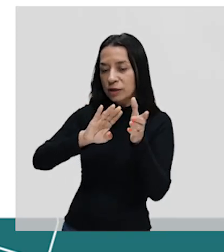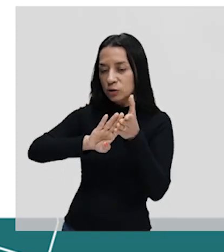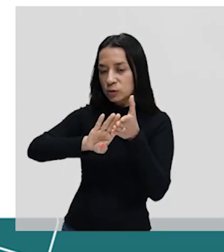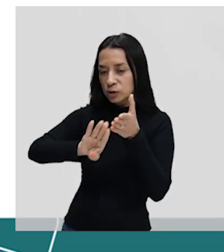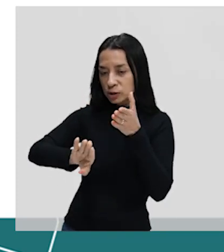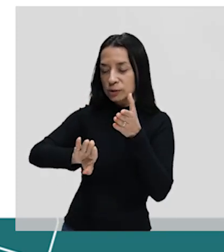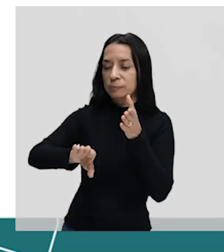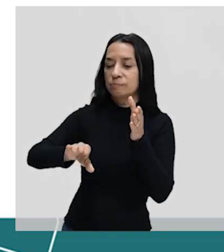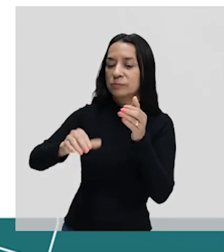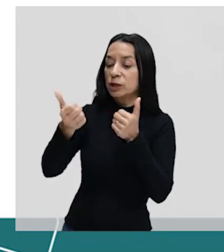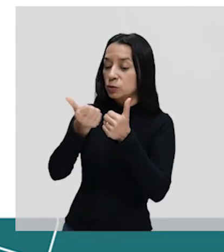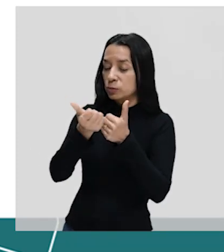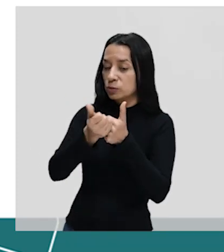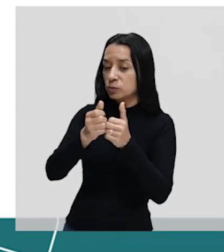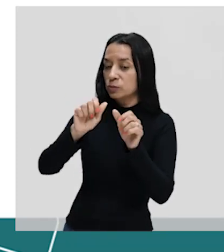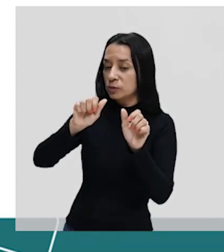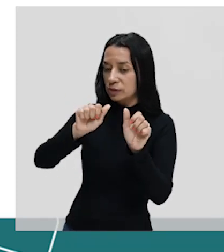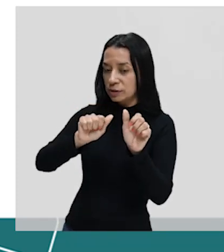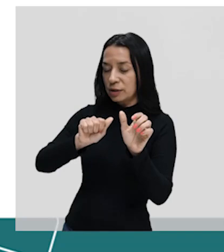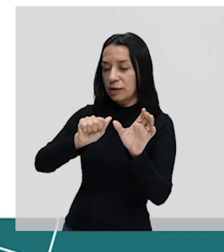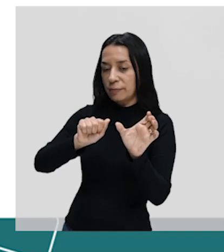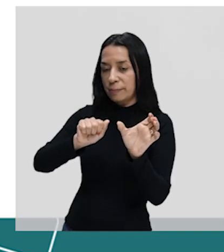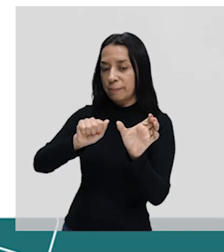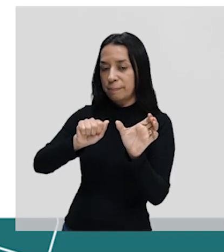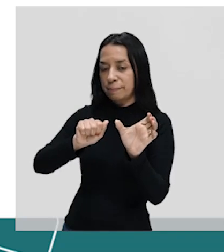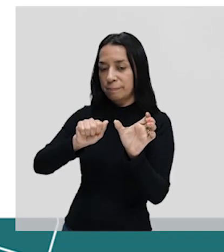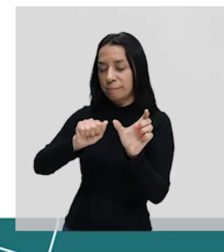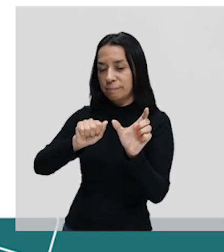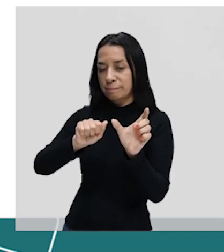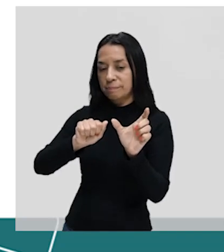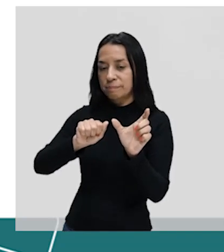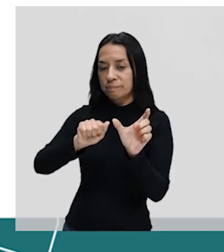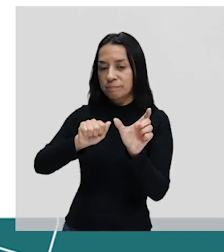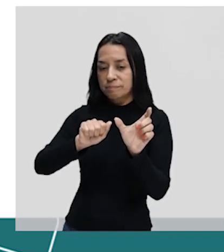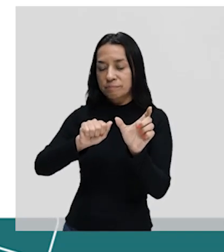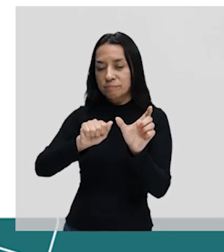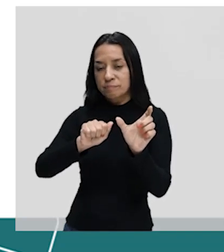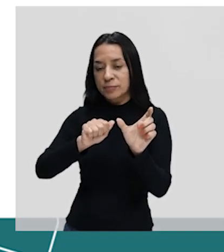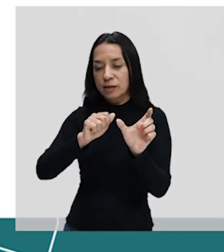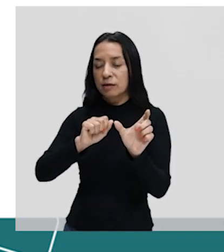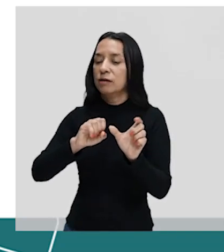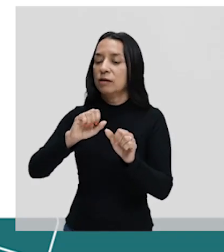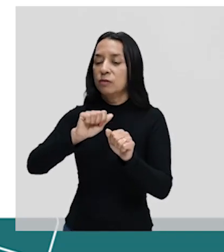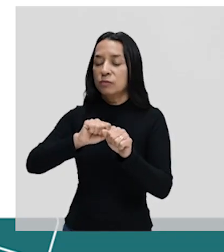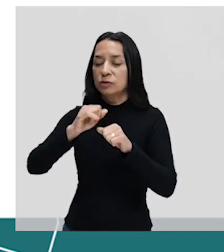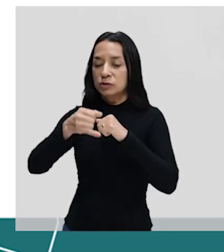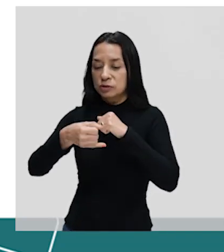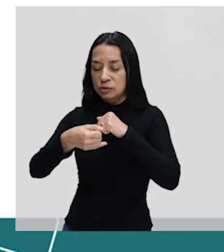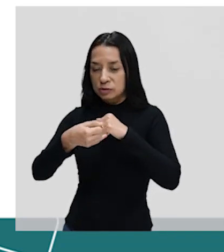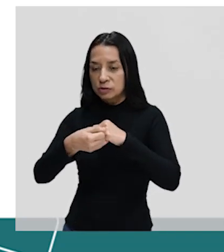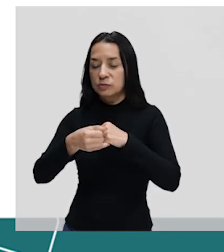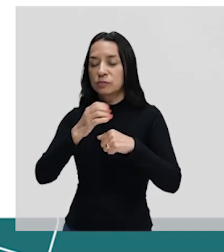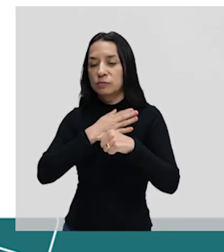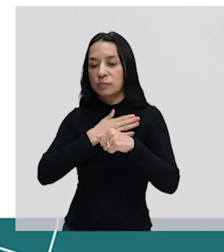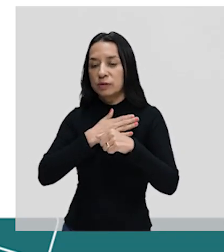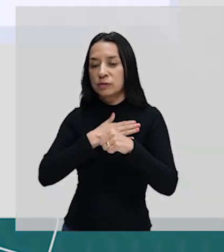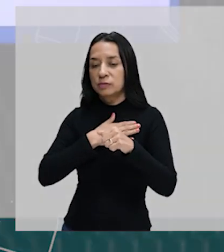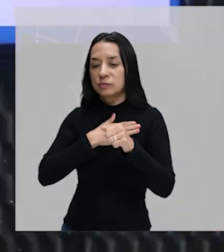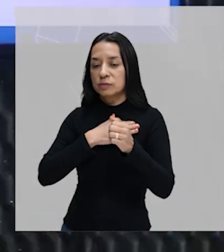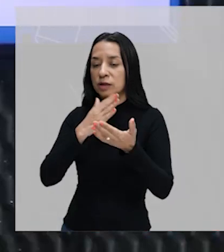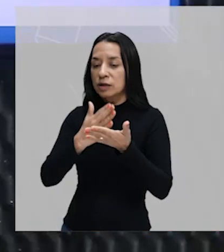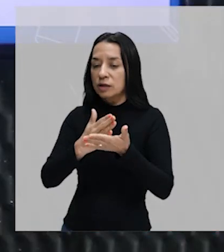tenho aqueles adjetivos pátrios que são terminados em O, devem ser formadas